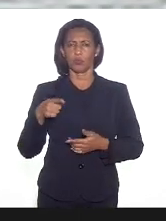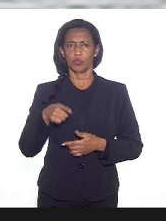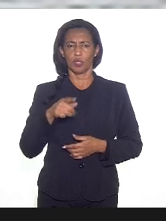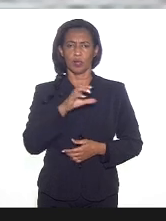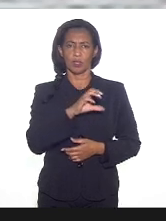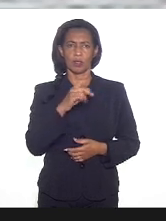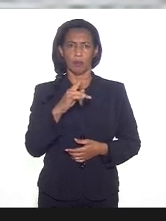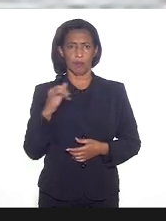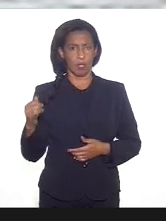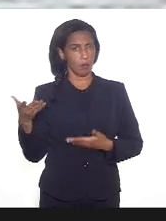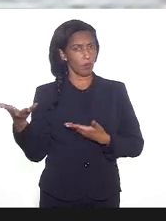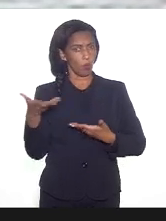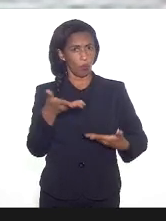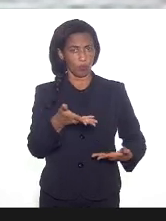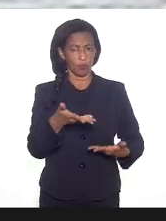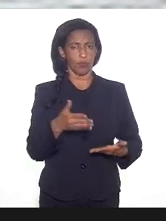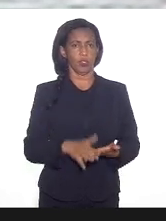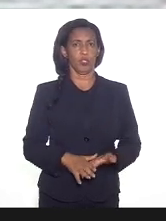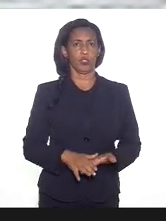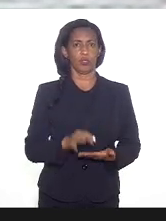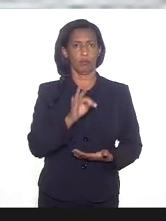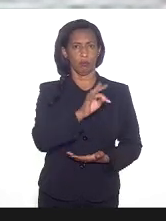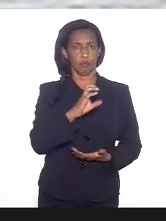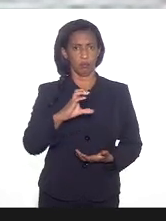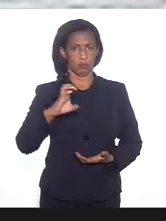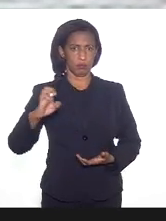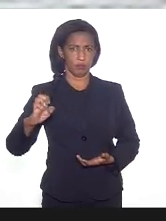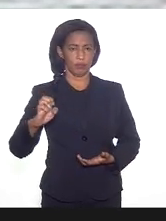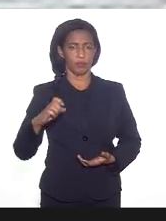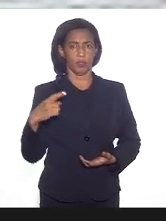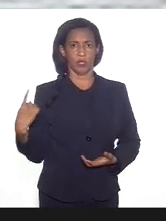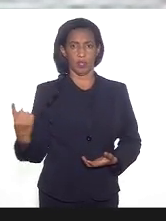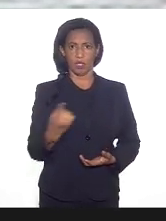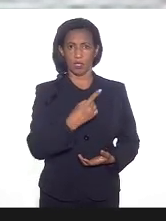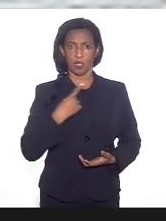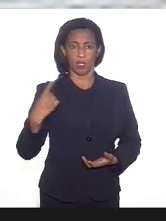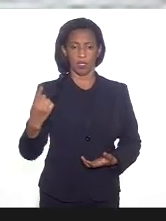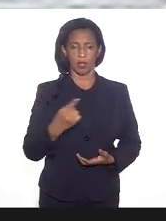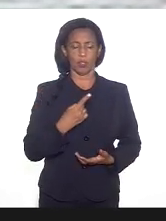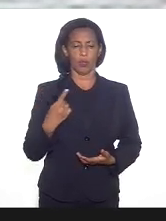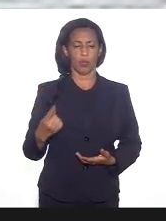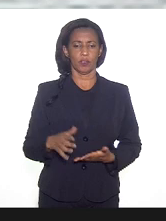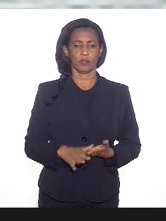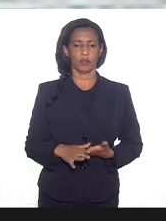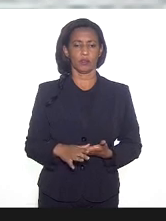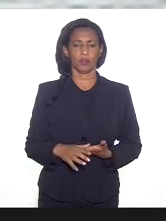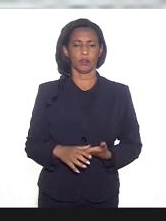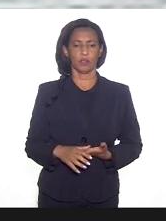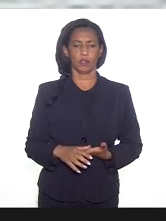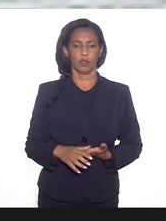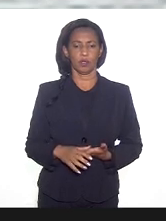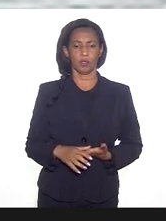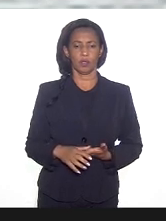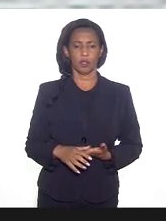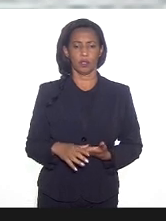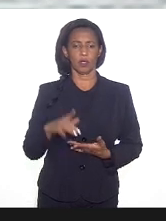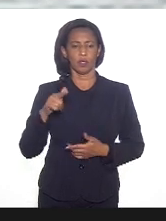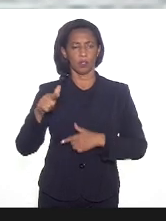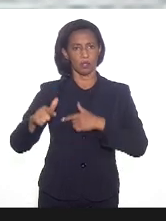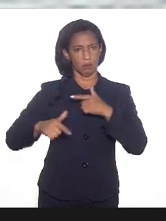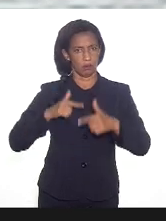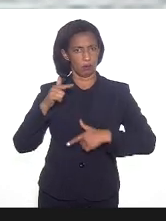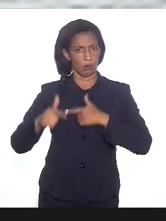pelo convite que foi feito ao Tribunal de Contas, e nós fomos designados, né, pela presidente à época do